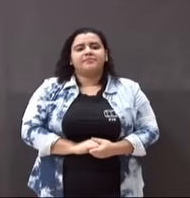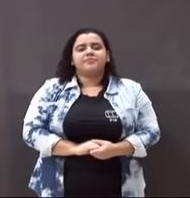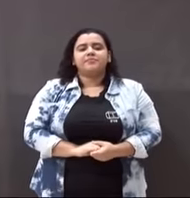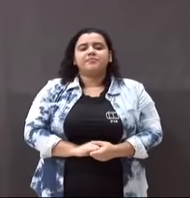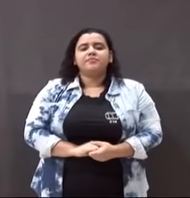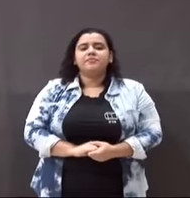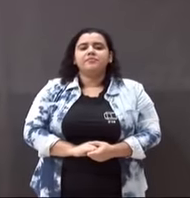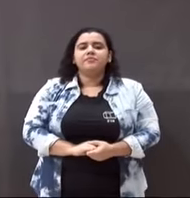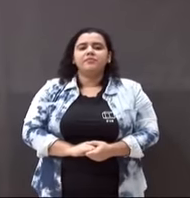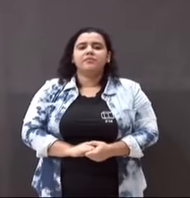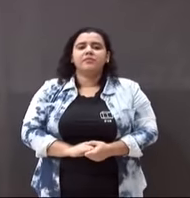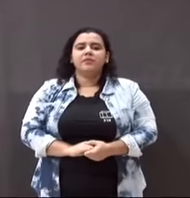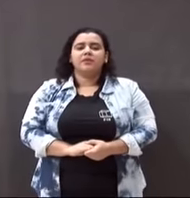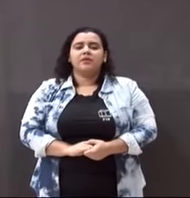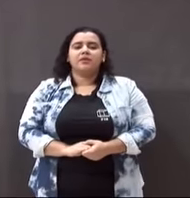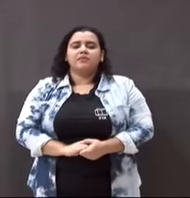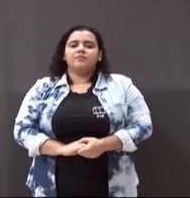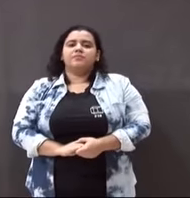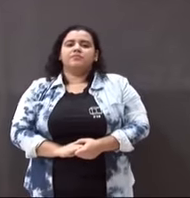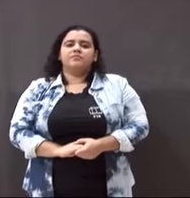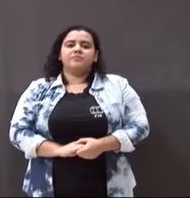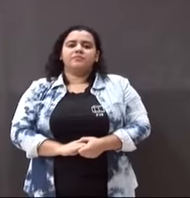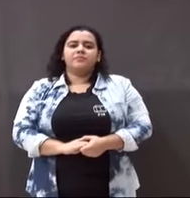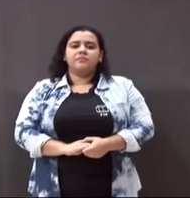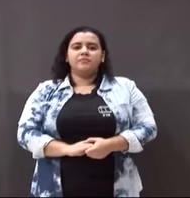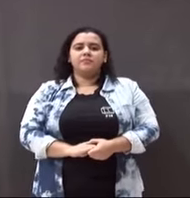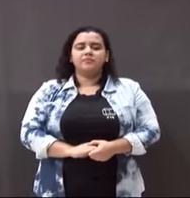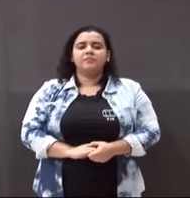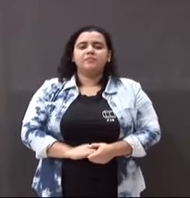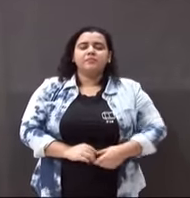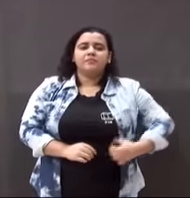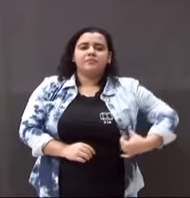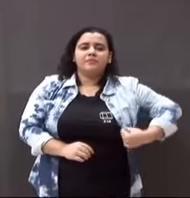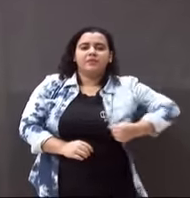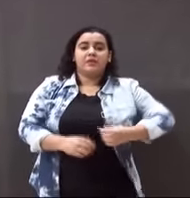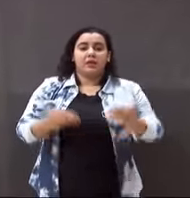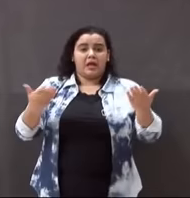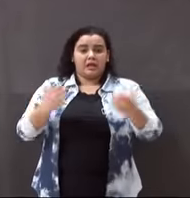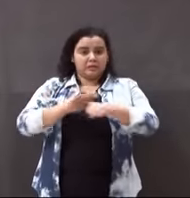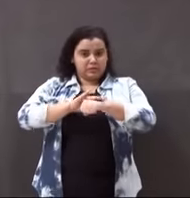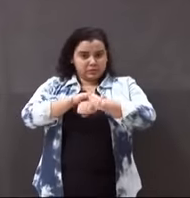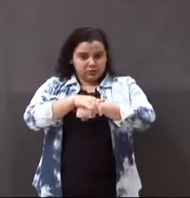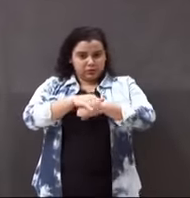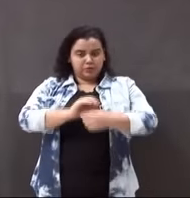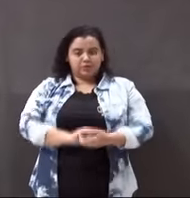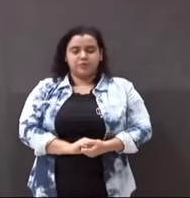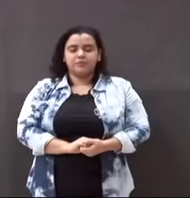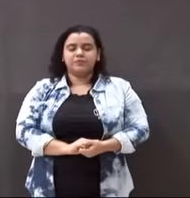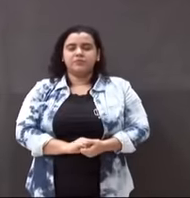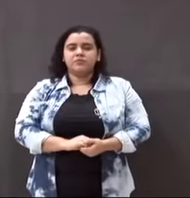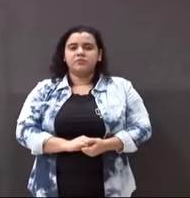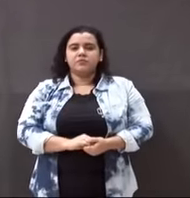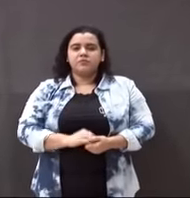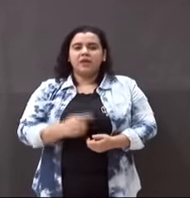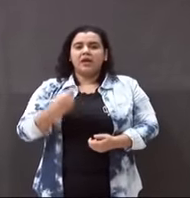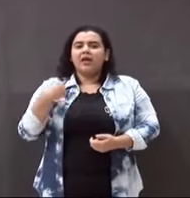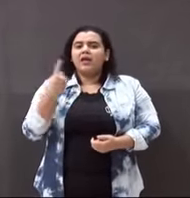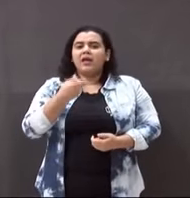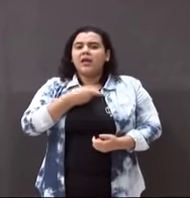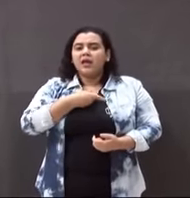Fala comigo essa noite. É melhor, diga essa noite. Eu não recebo o que eu